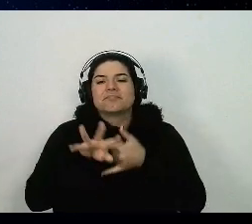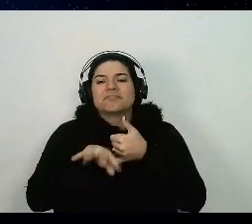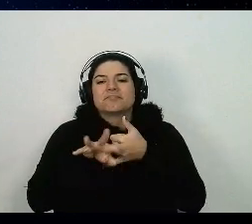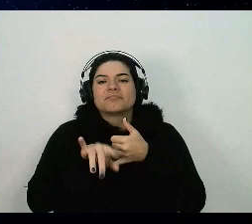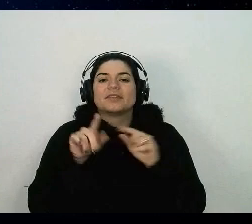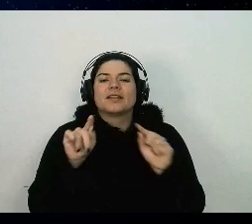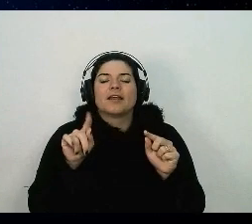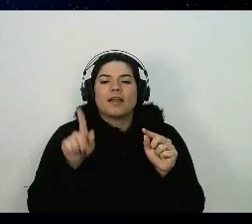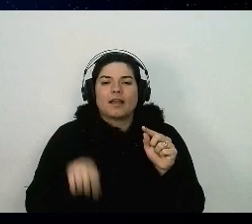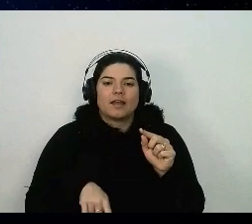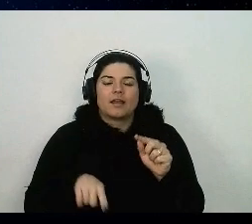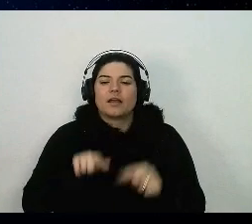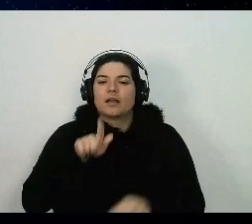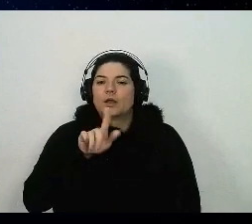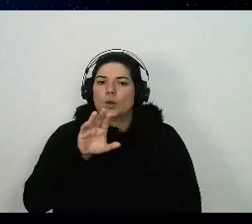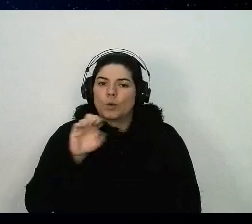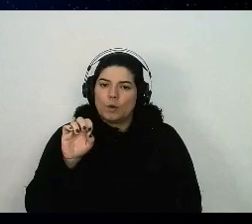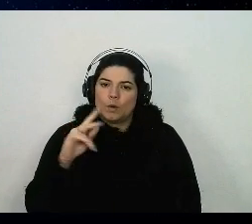site da GoHacking, né?